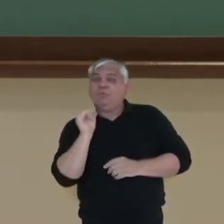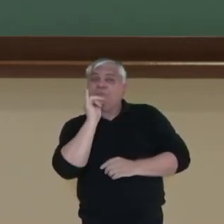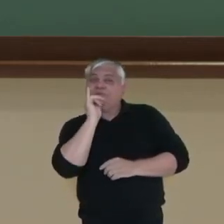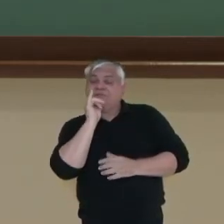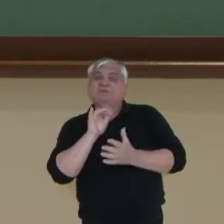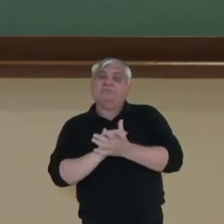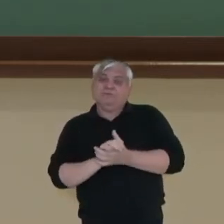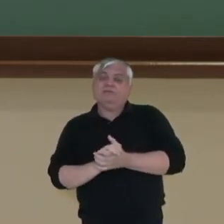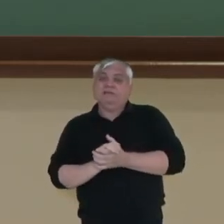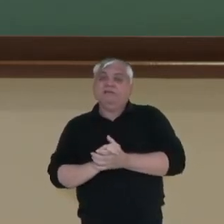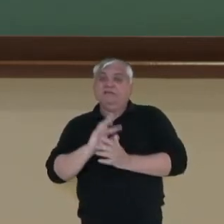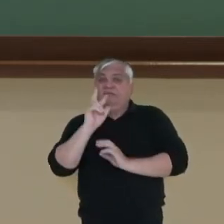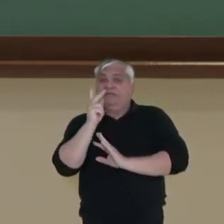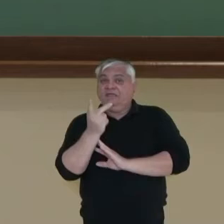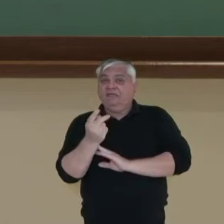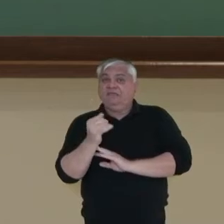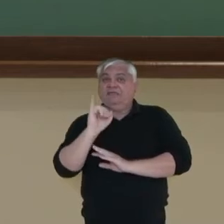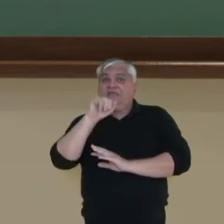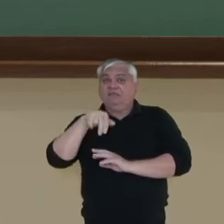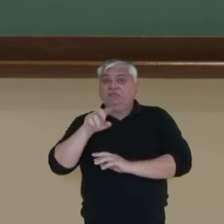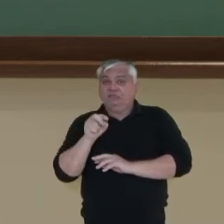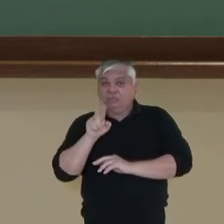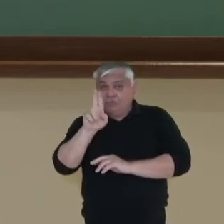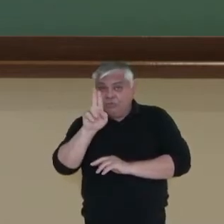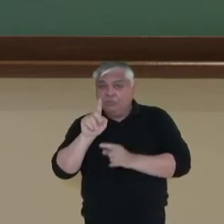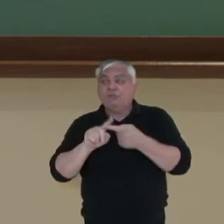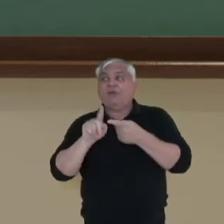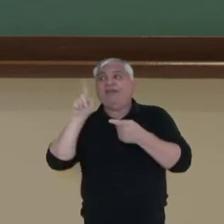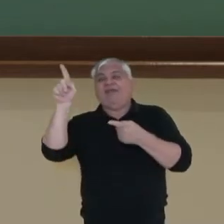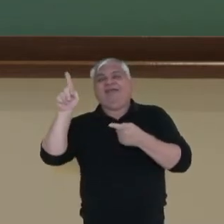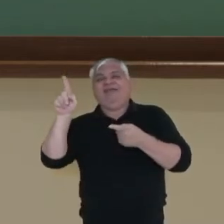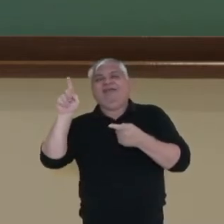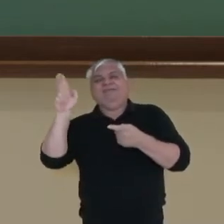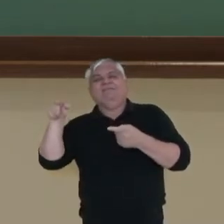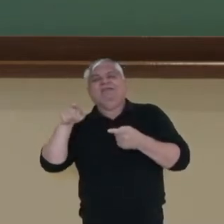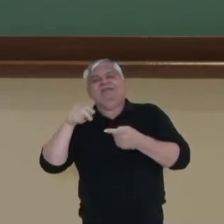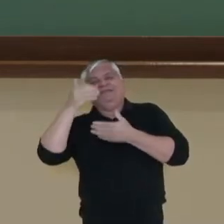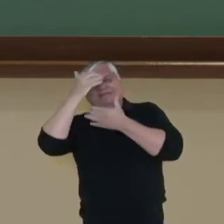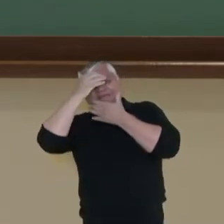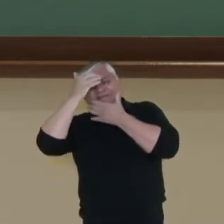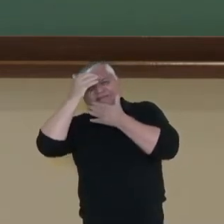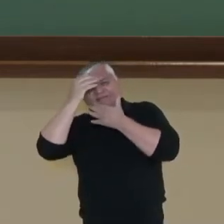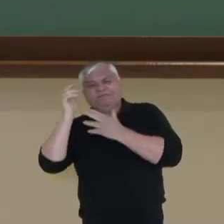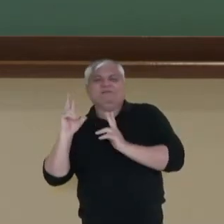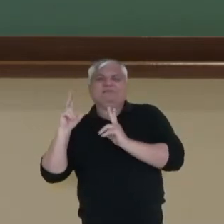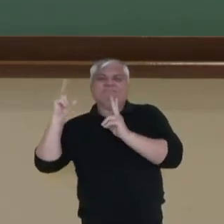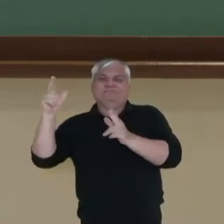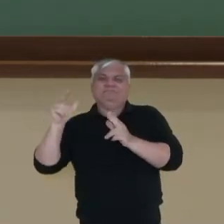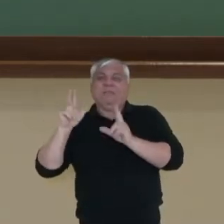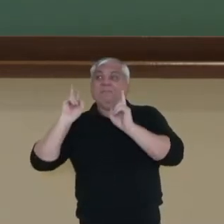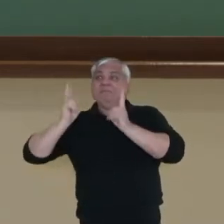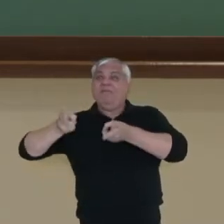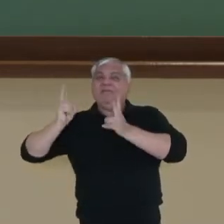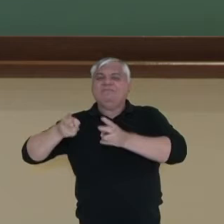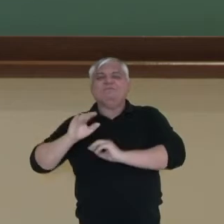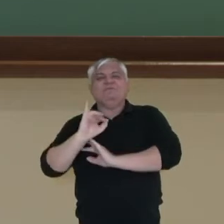a Índia hinduísta e a Índia islamista. No fim, é isso que aconteceu.